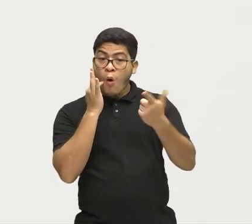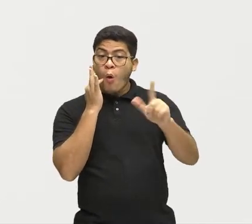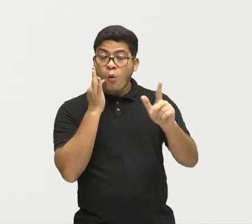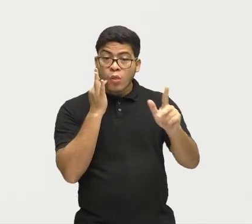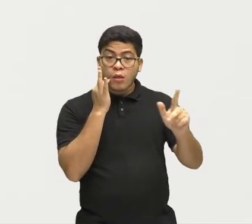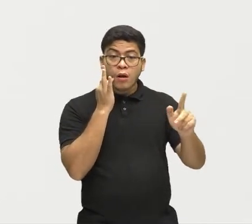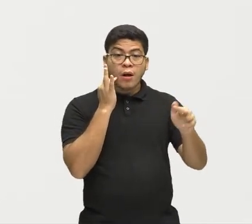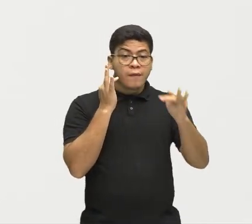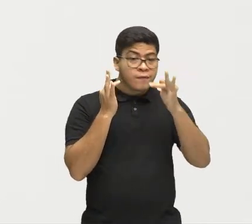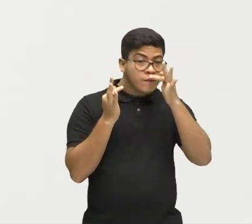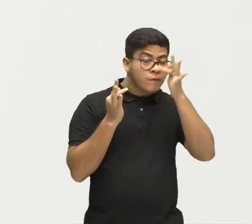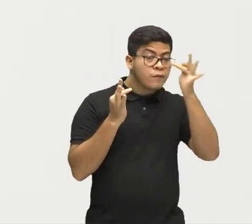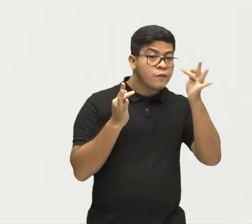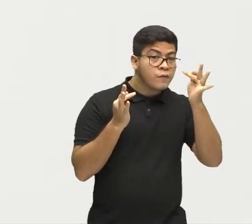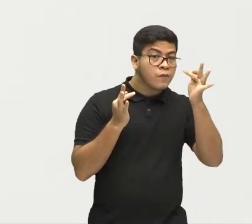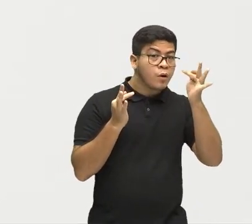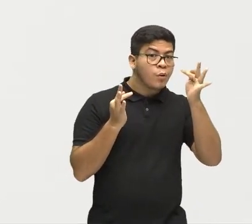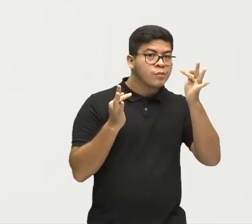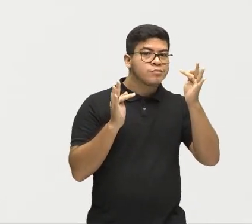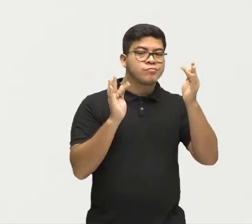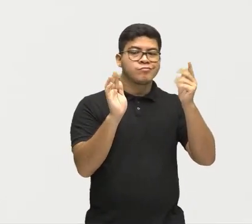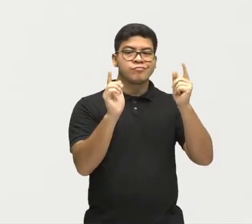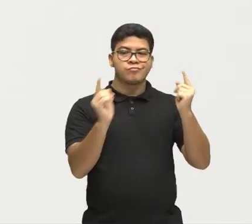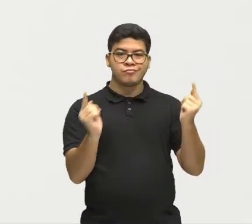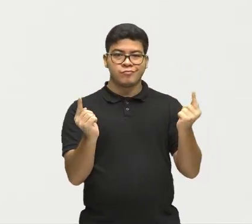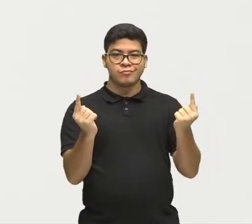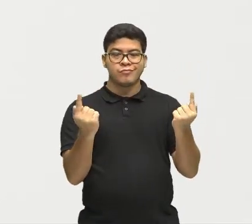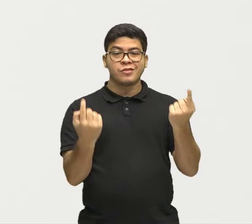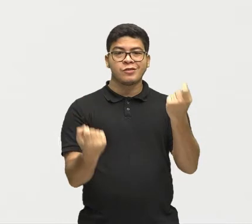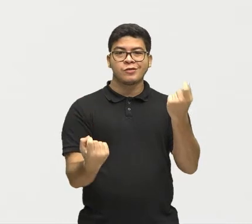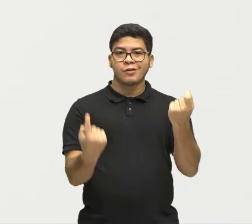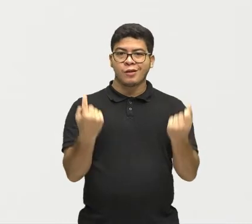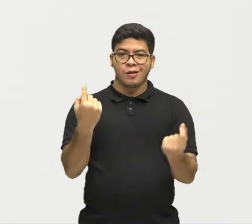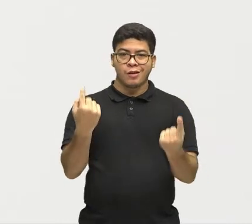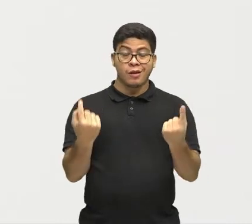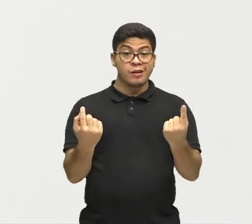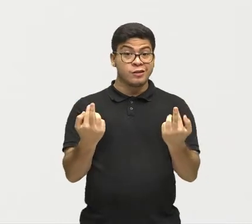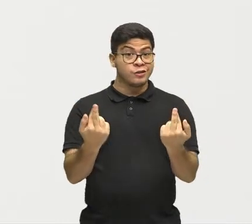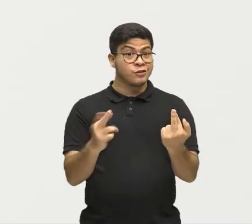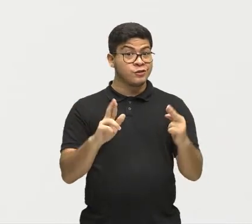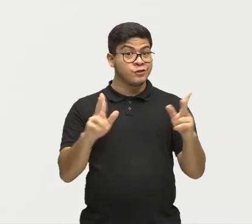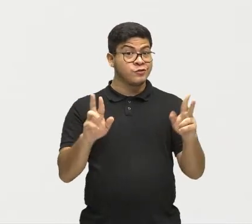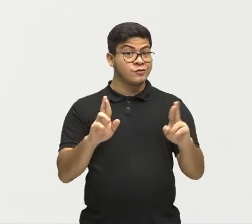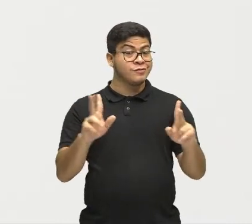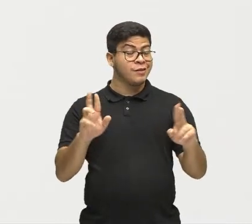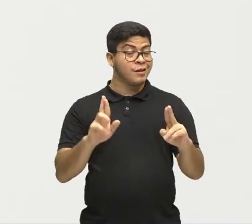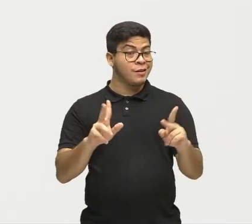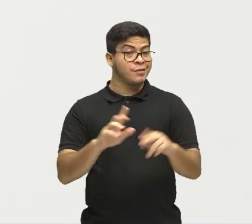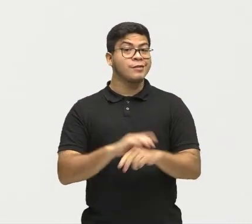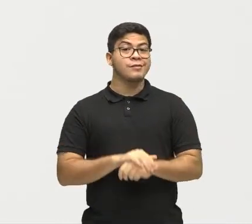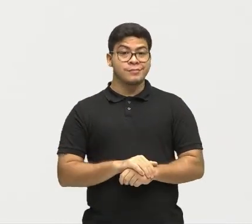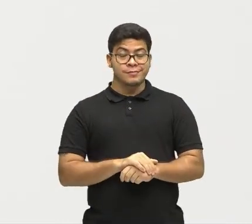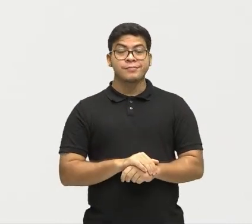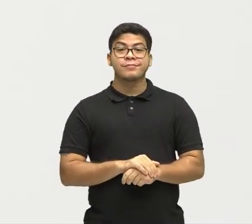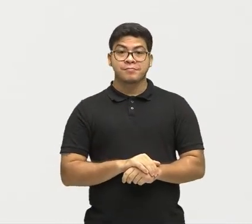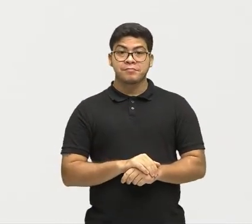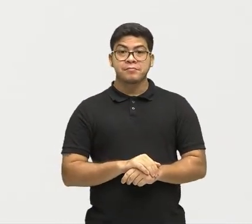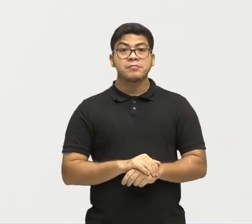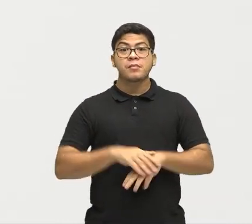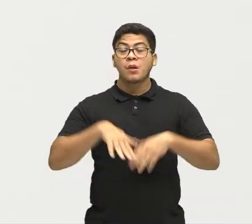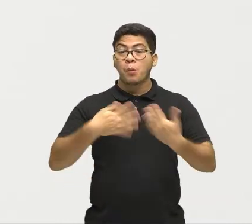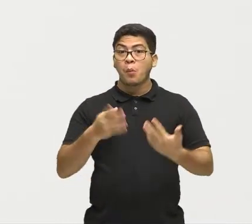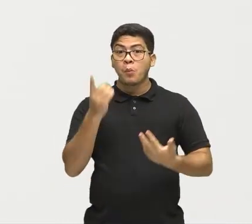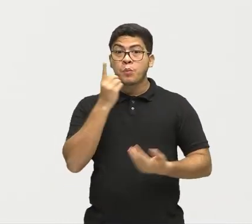desse ovário vai começar a gerar a semente. Então, quando a